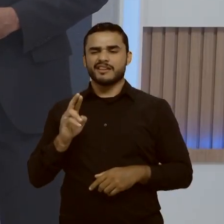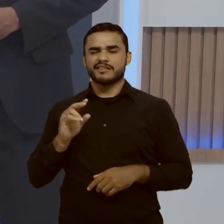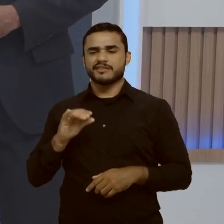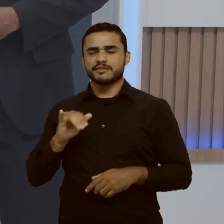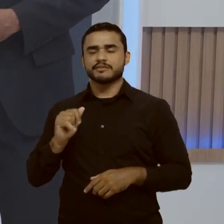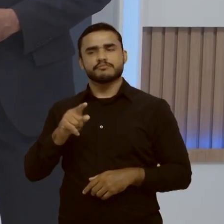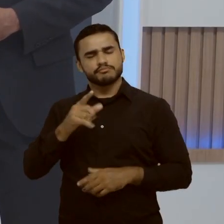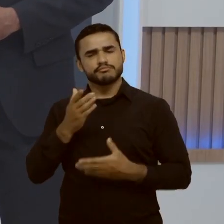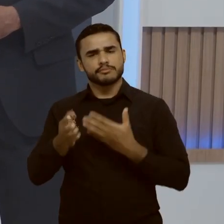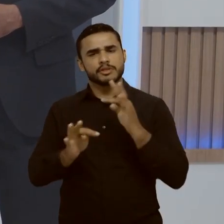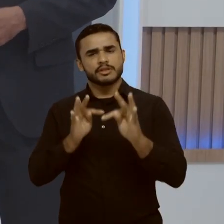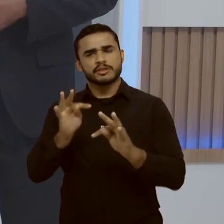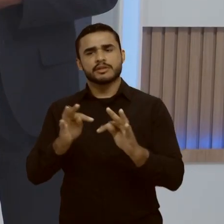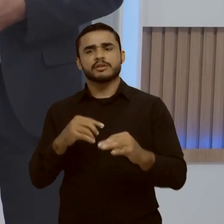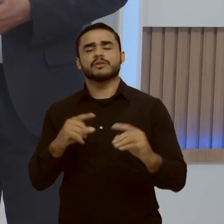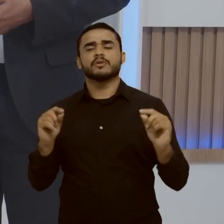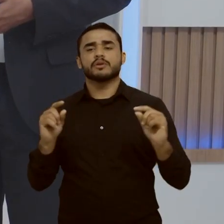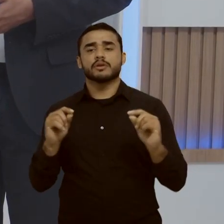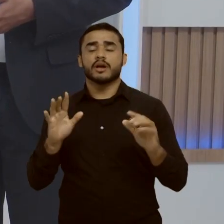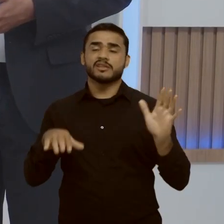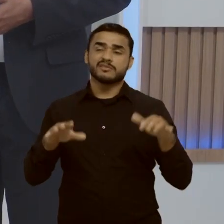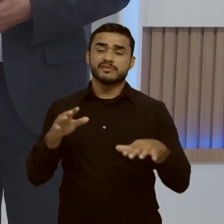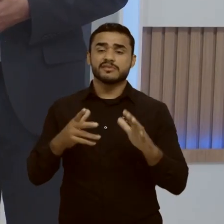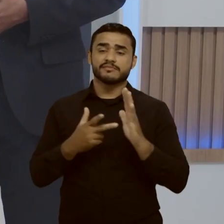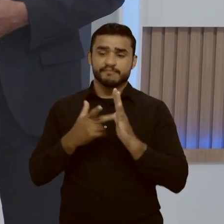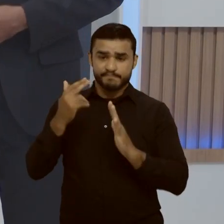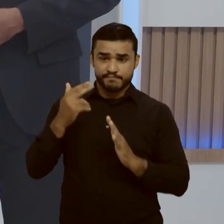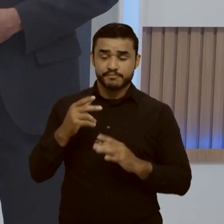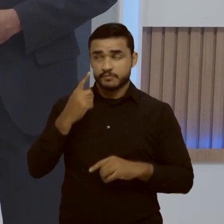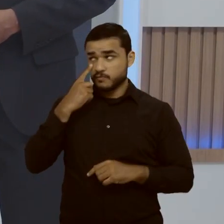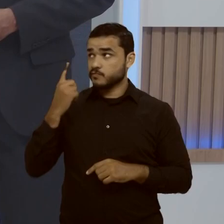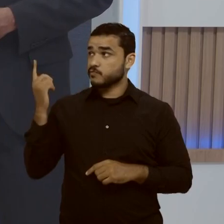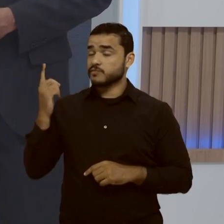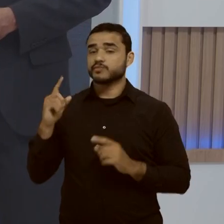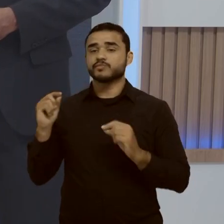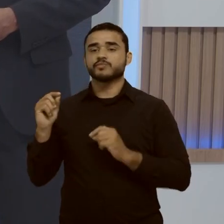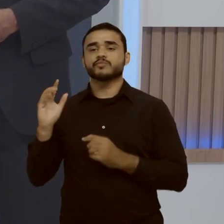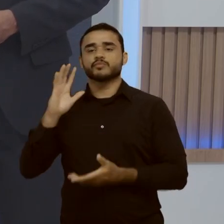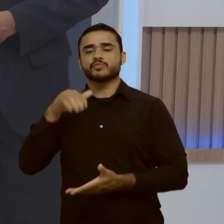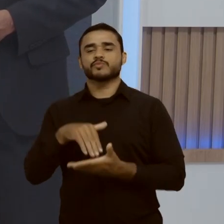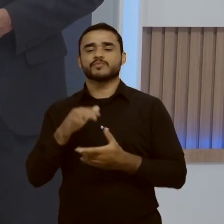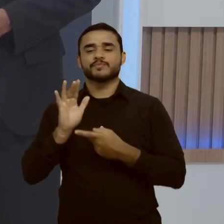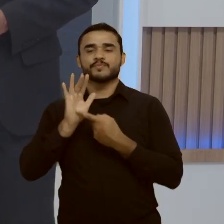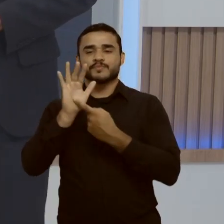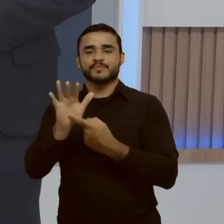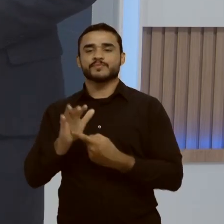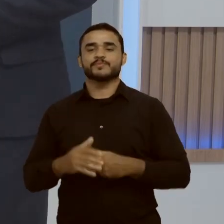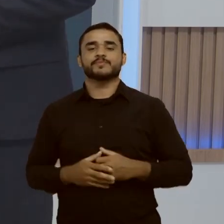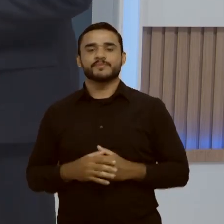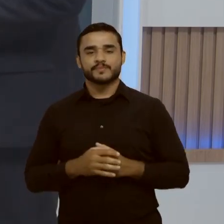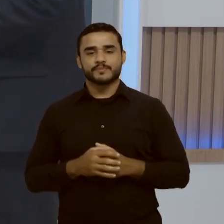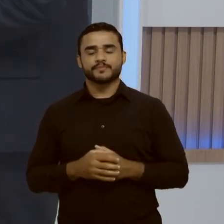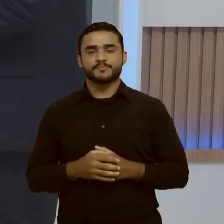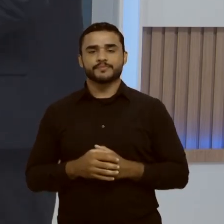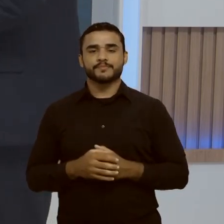tratamento. Geralmente a indicação é cirúrgica, como você vai ver agora no último episódio da nossa série especial.